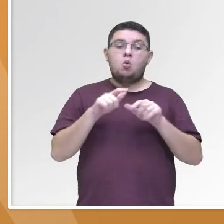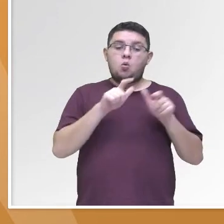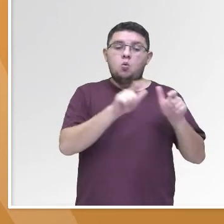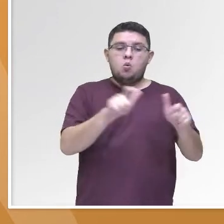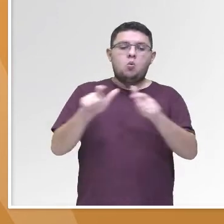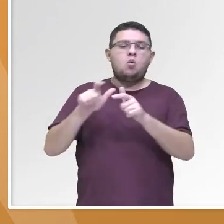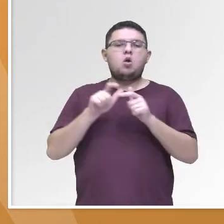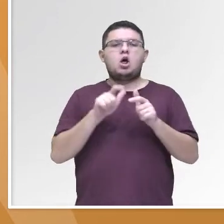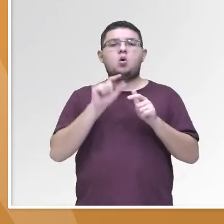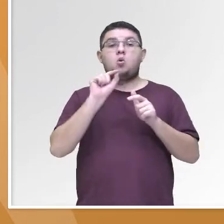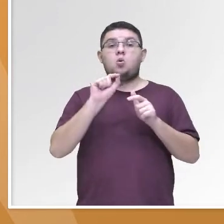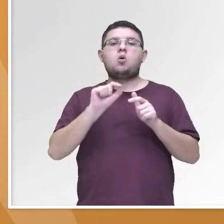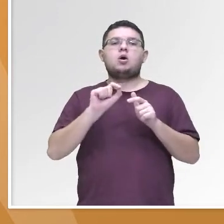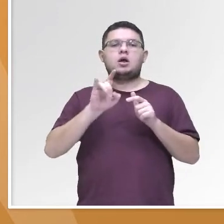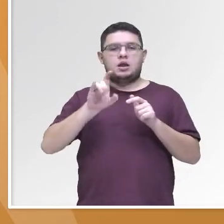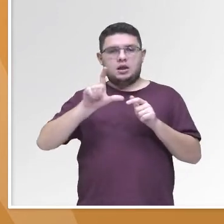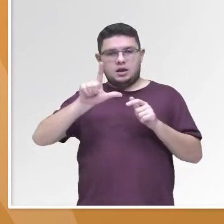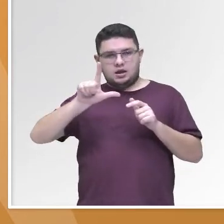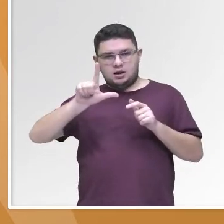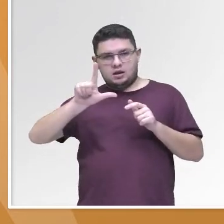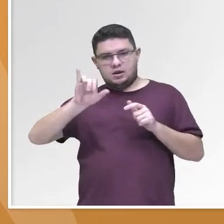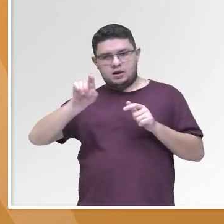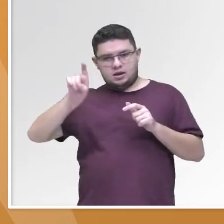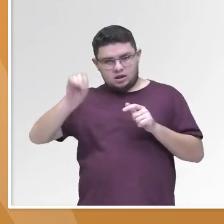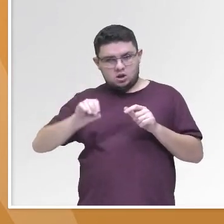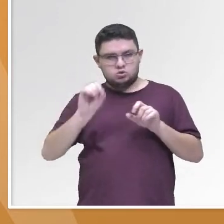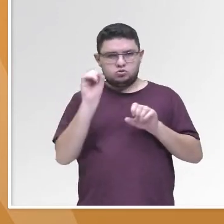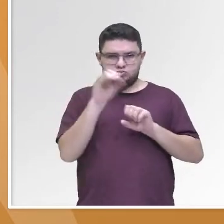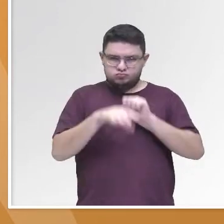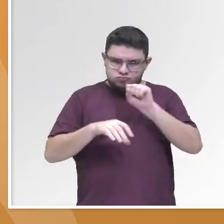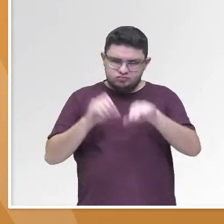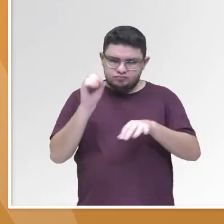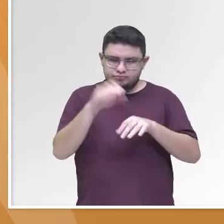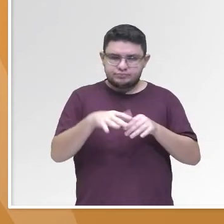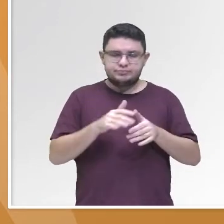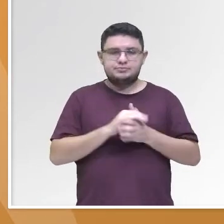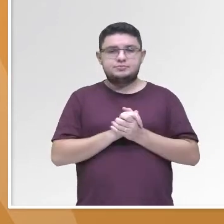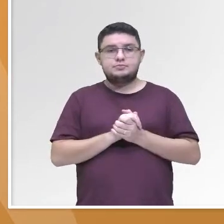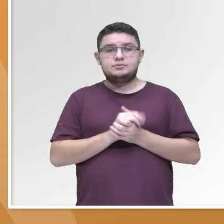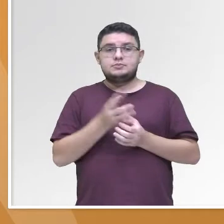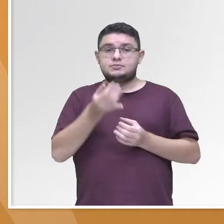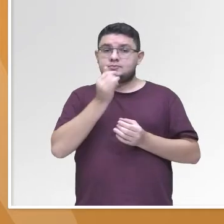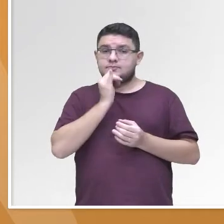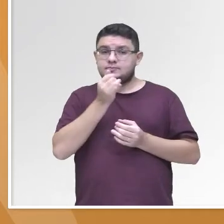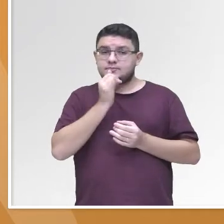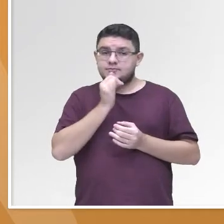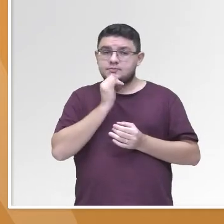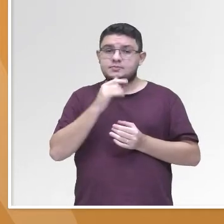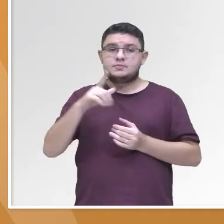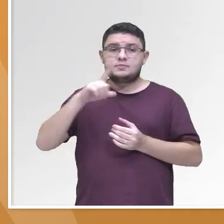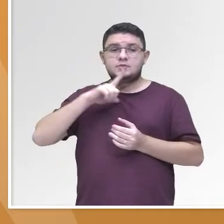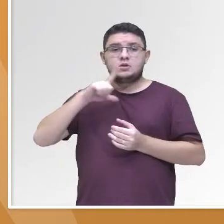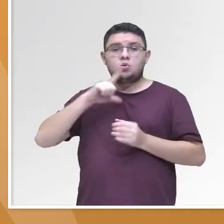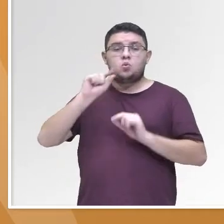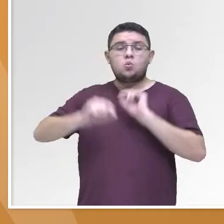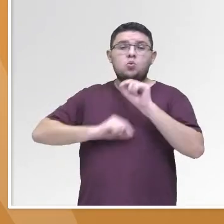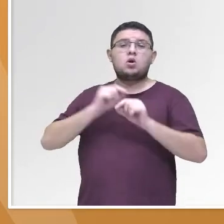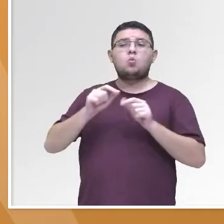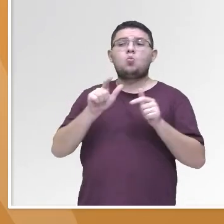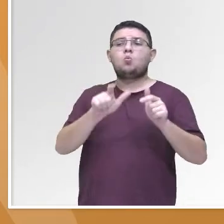feito aí, onde vai ser despejado esse resíduo. Aí nós temos os depósitos de lixo, né, em